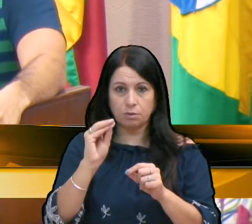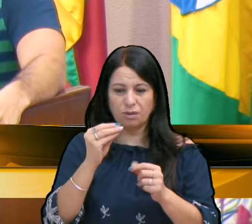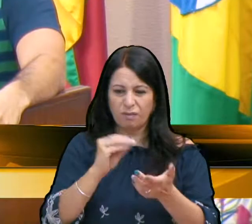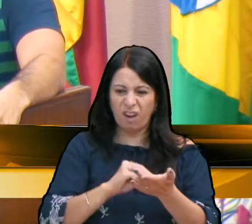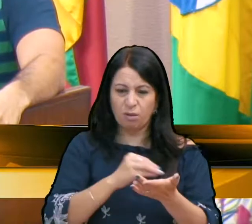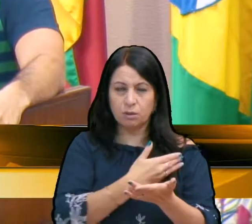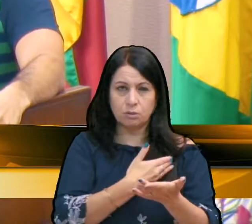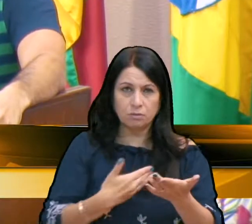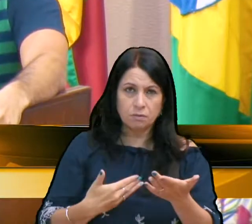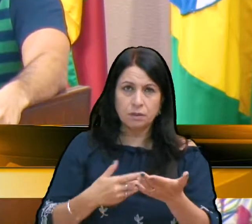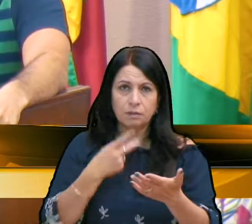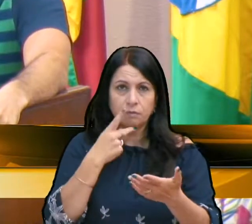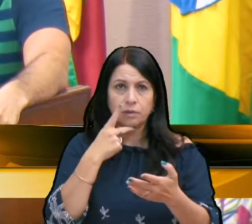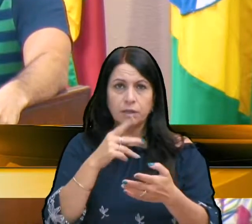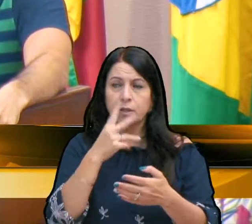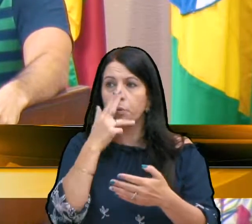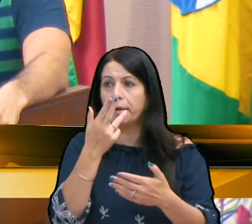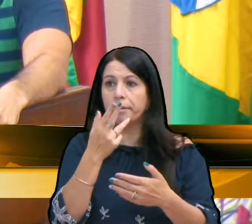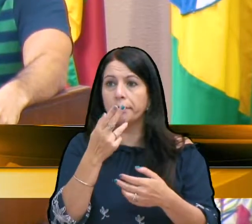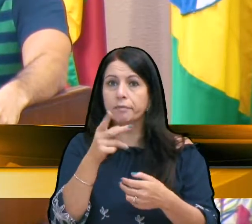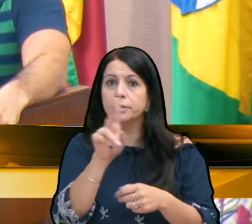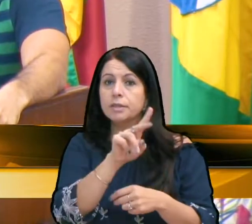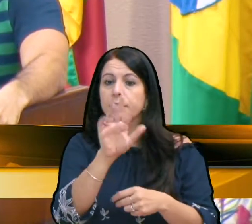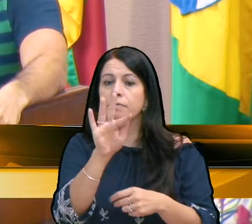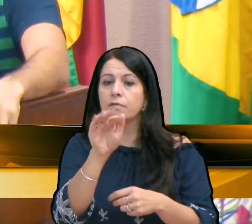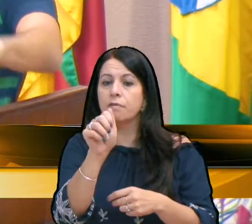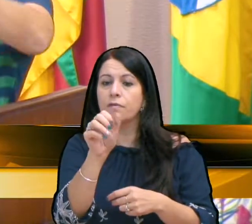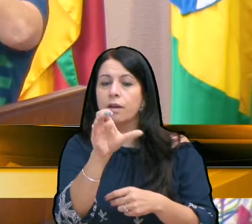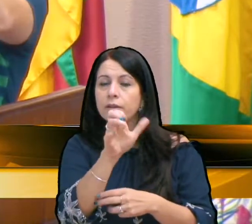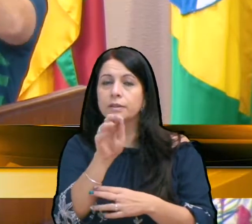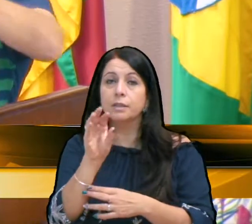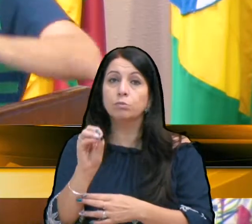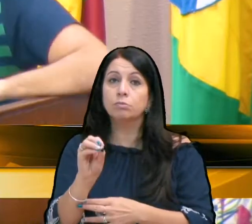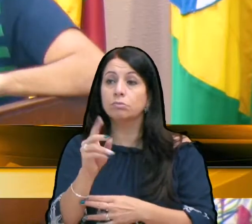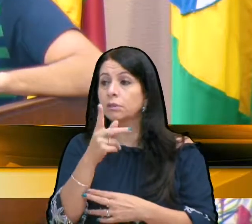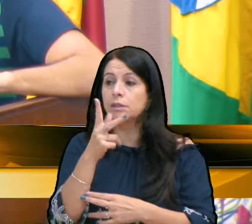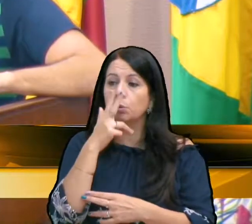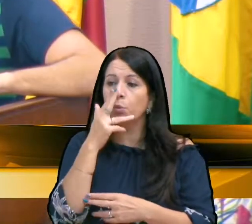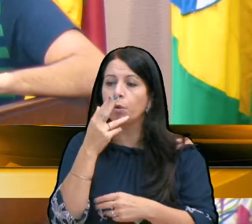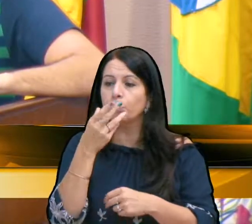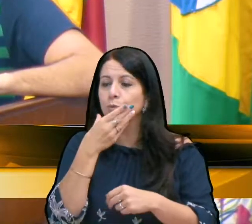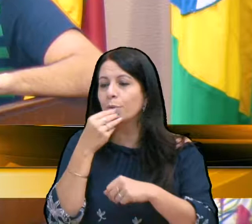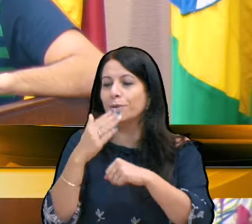querendo rotular vocês de facção. Dizer, não, que vocês são uma facção e eles são os bonzinhos.